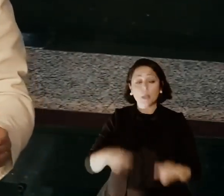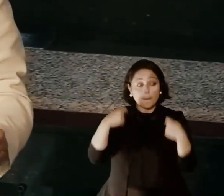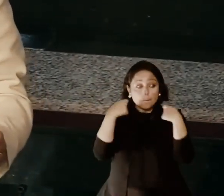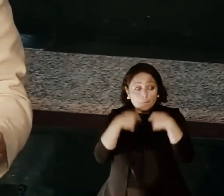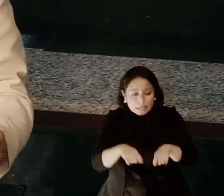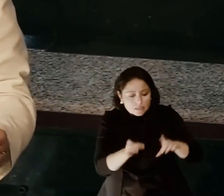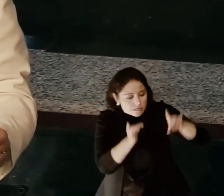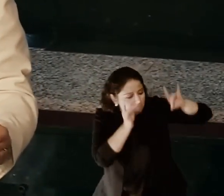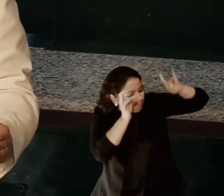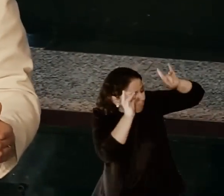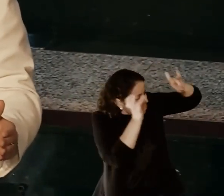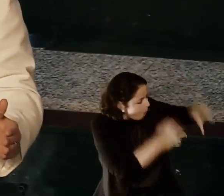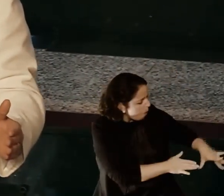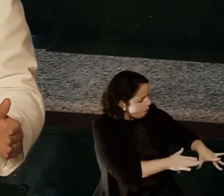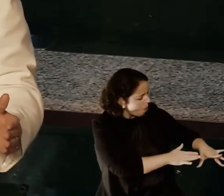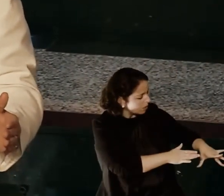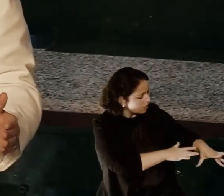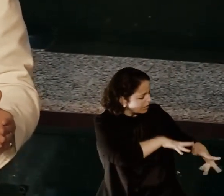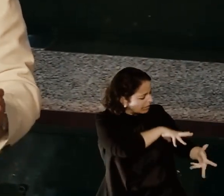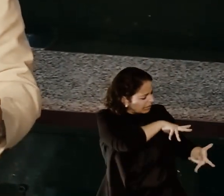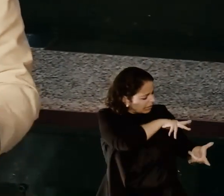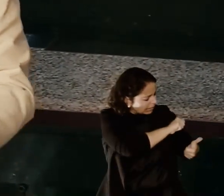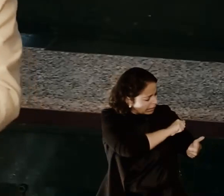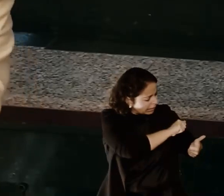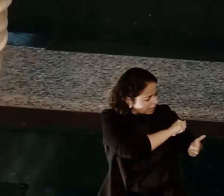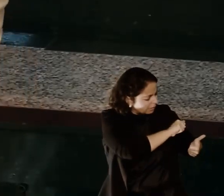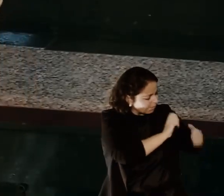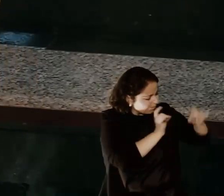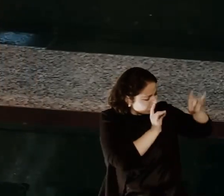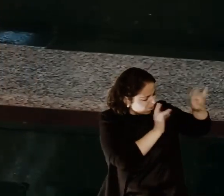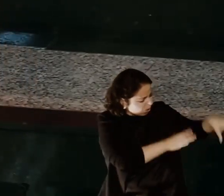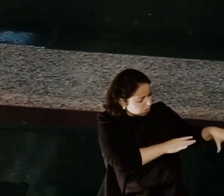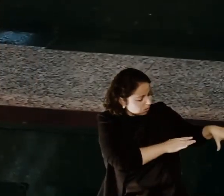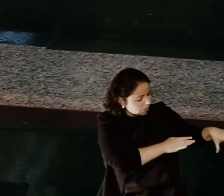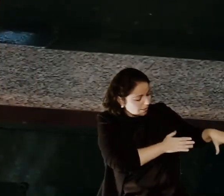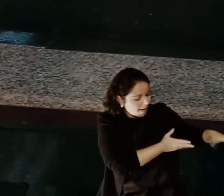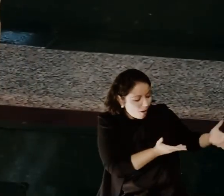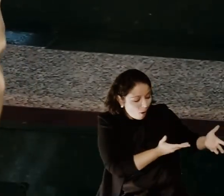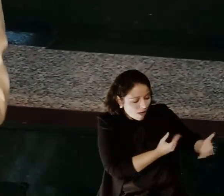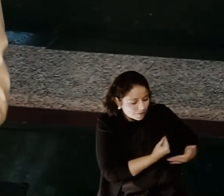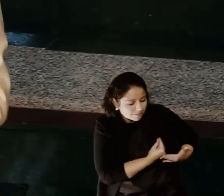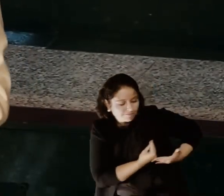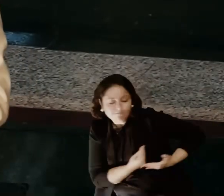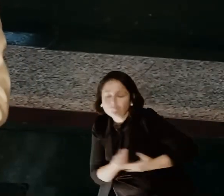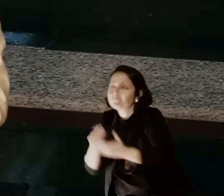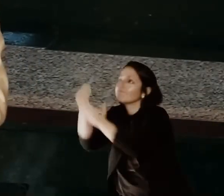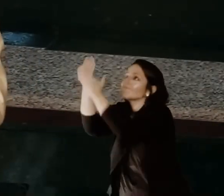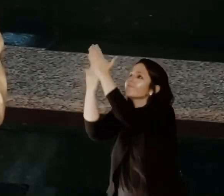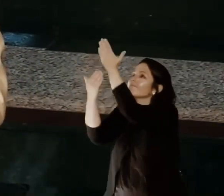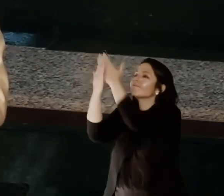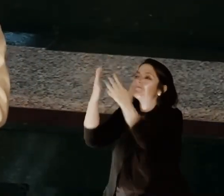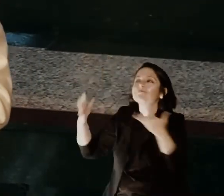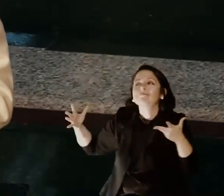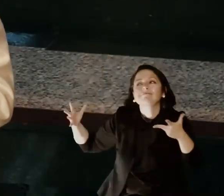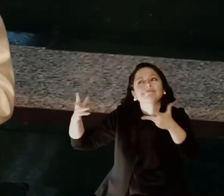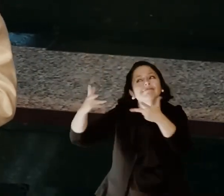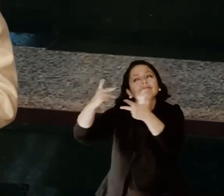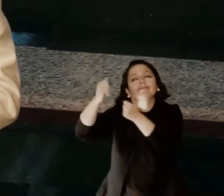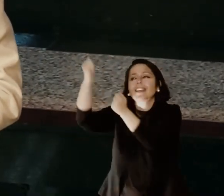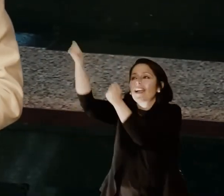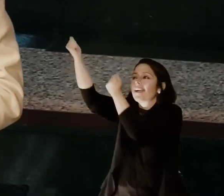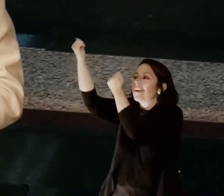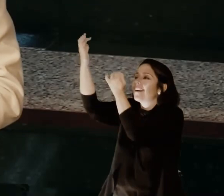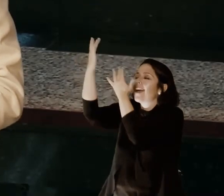trevas e se deixar transportar para o reino da sua maravilhosa luz. Como é que você faz